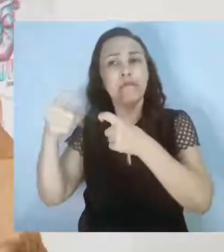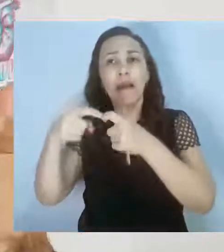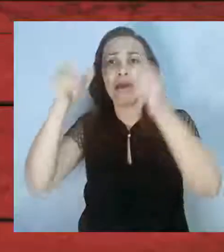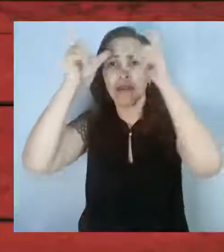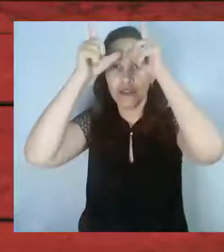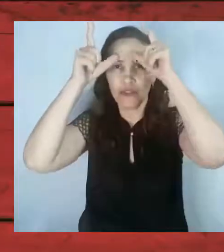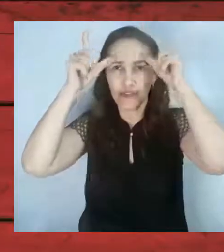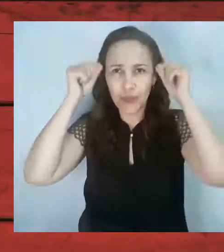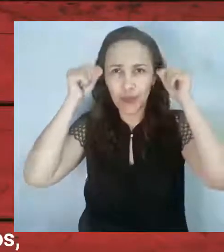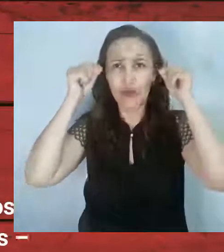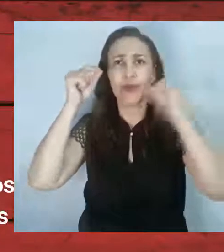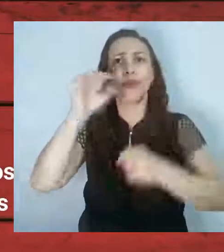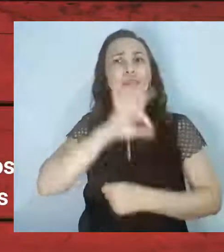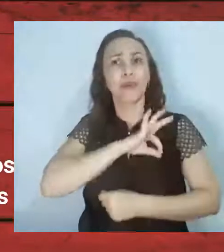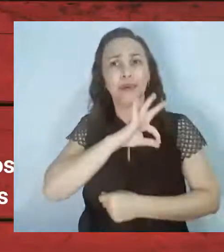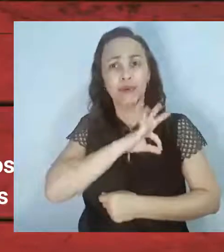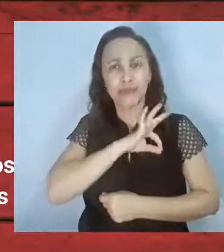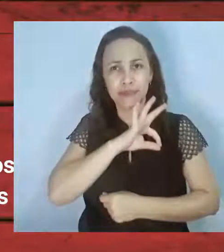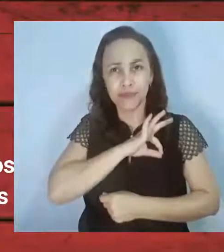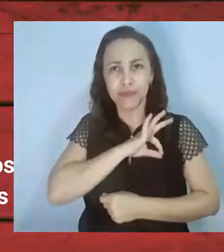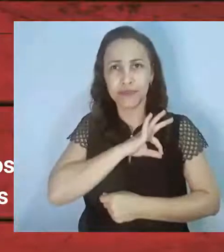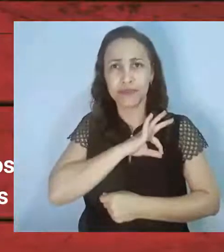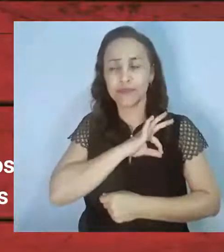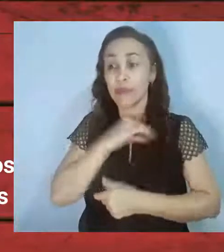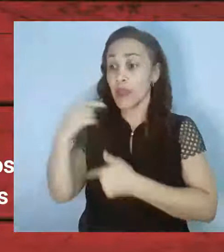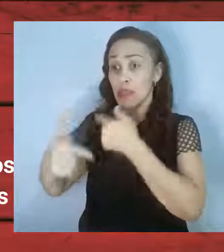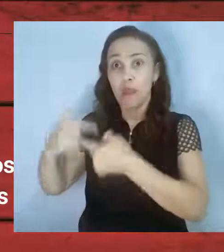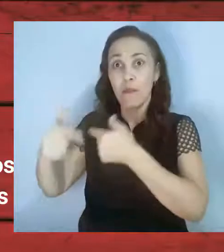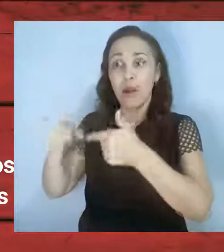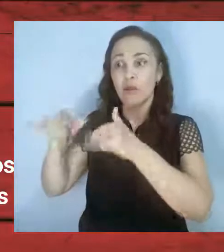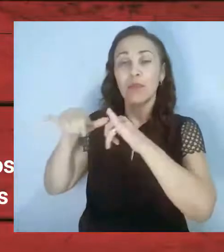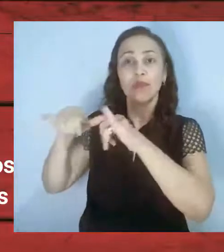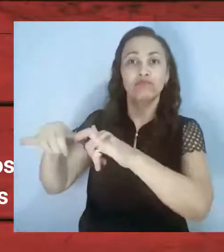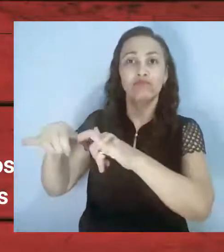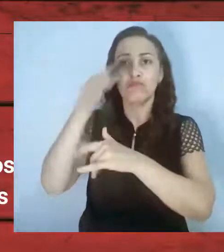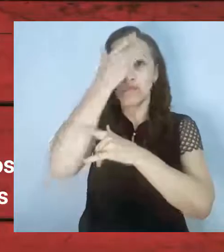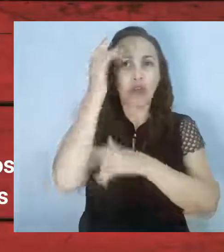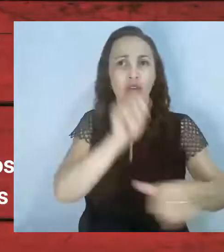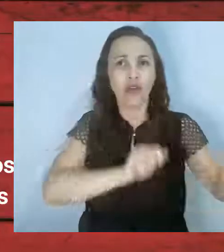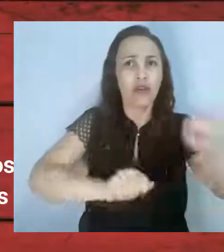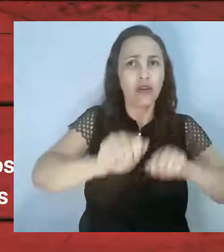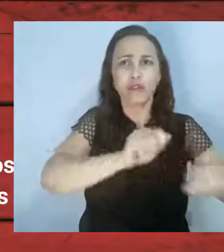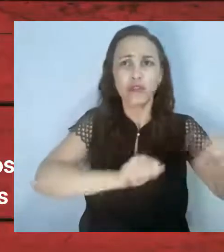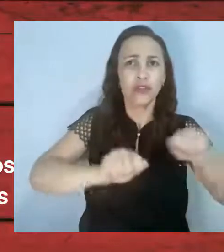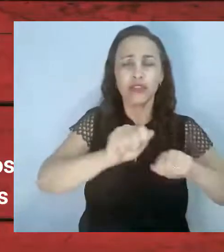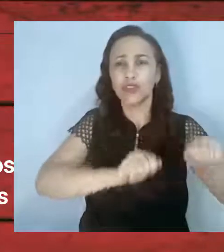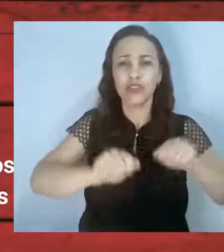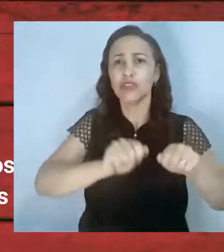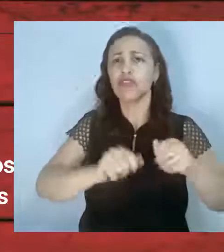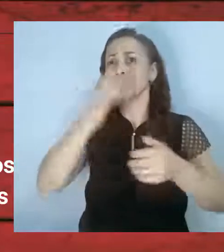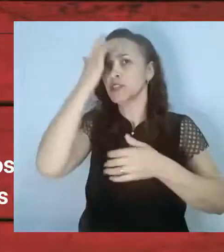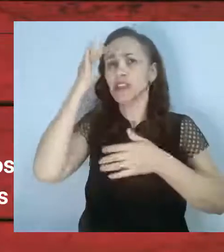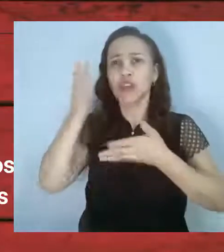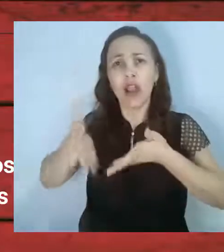enfermeiros, policiais, trabalhadores dos supermercados, pessoal da limpeza, curadores,